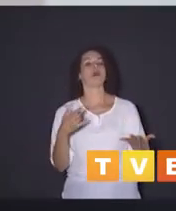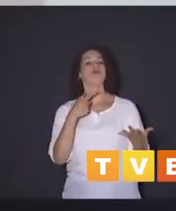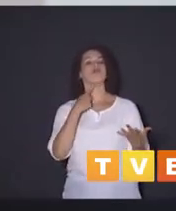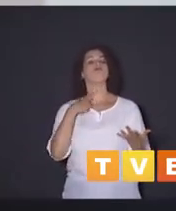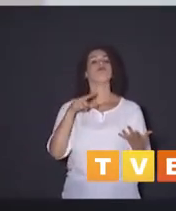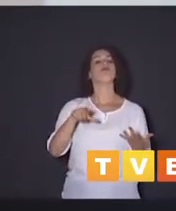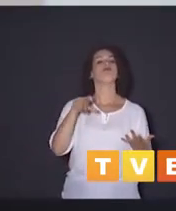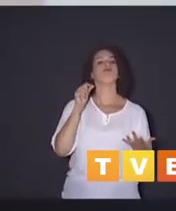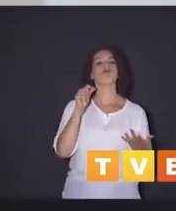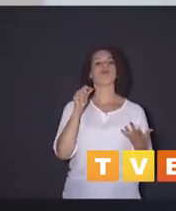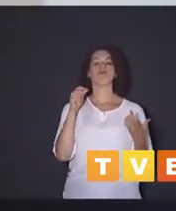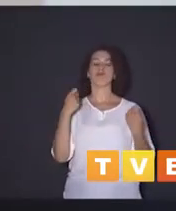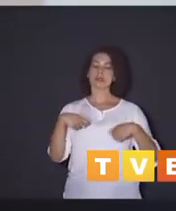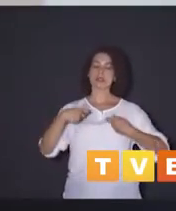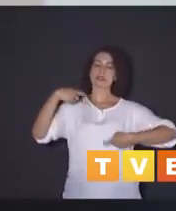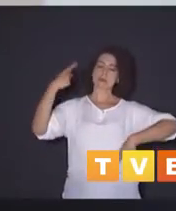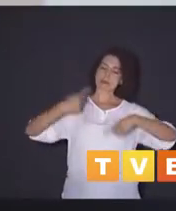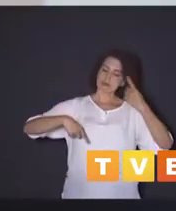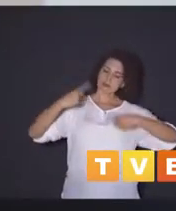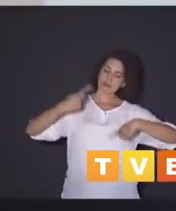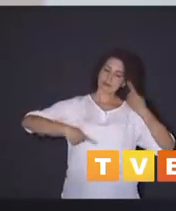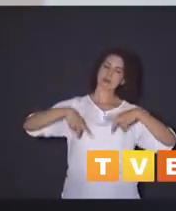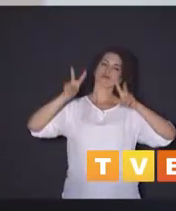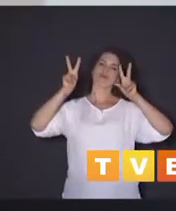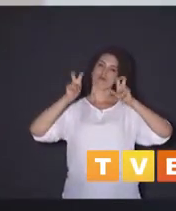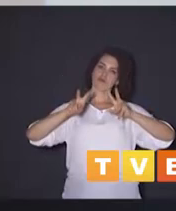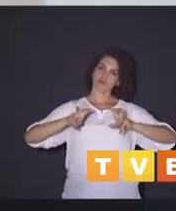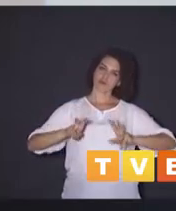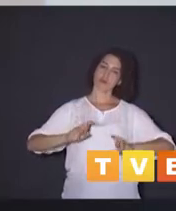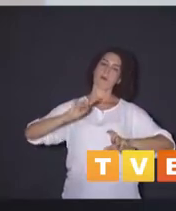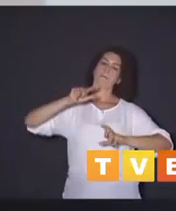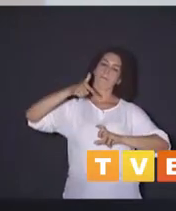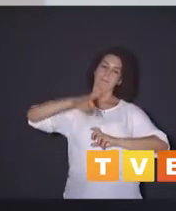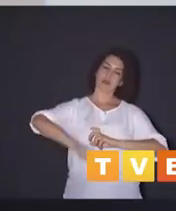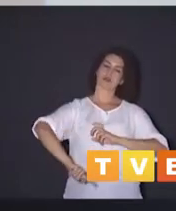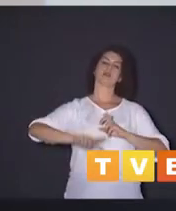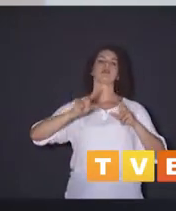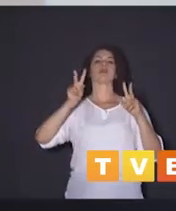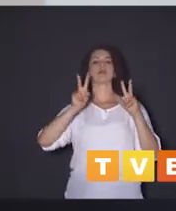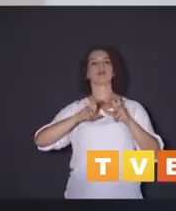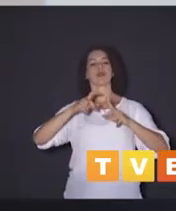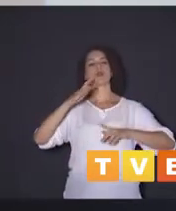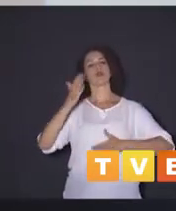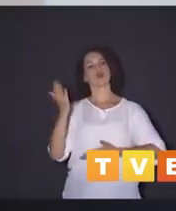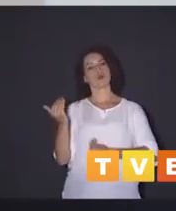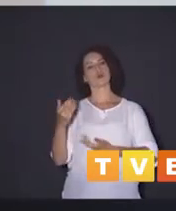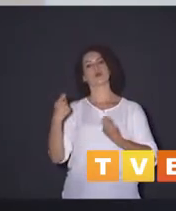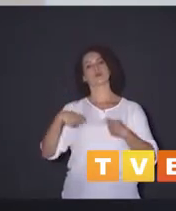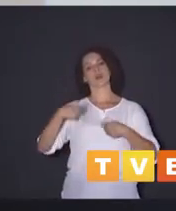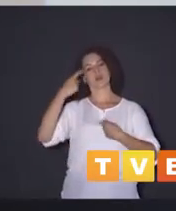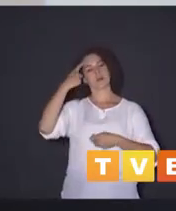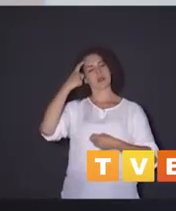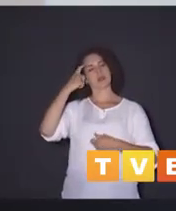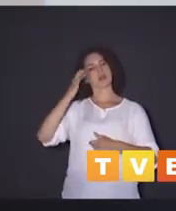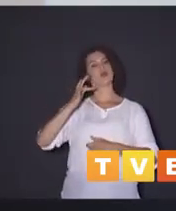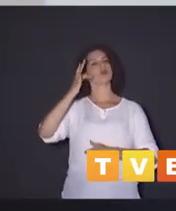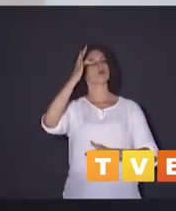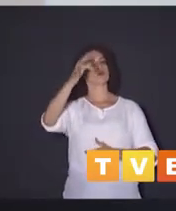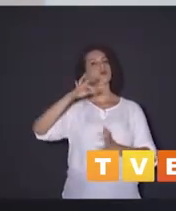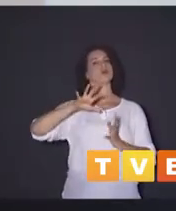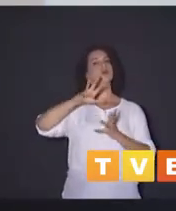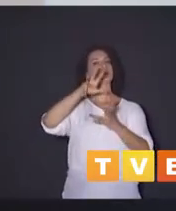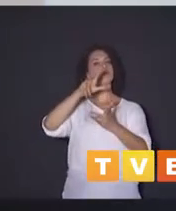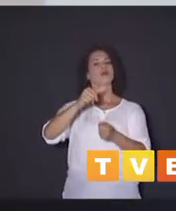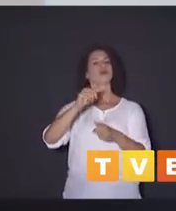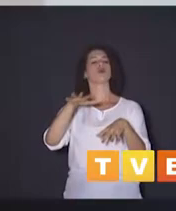combativo em todos os temas e eu acrescento mais esse tema em que a juventude precisa ter uma atuação melhor que é o mundo que quer através da alimentação